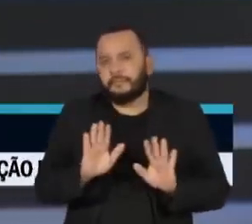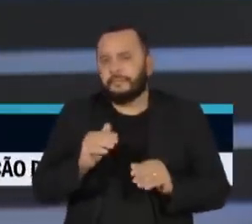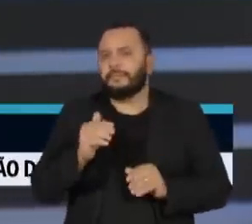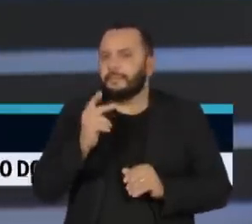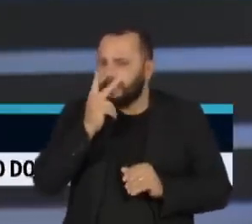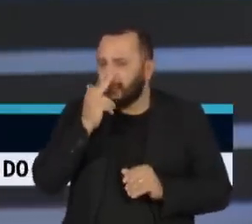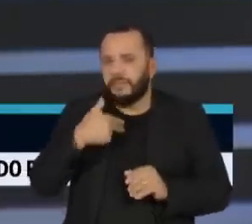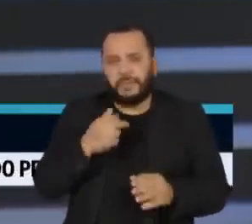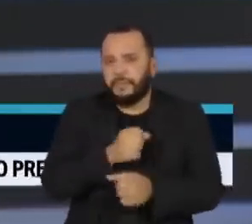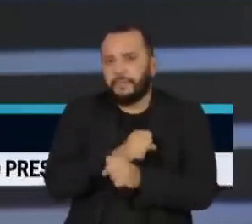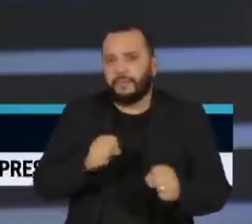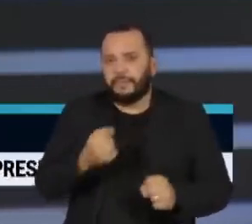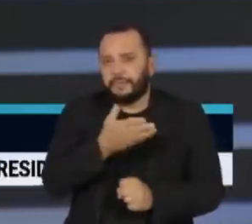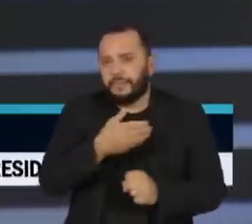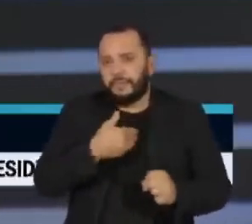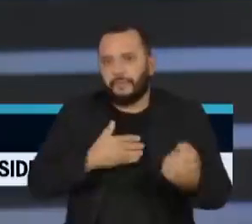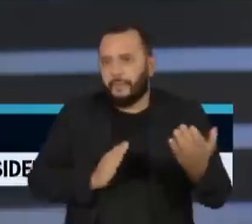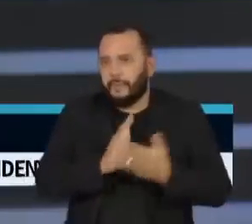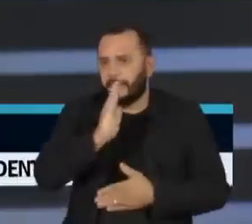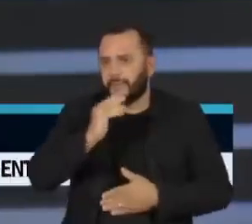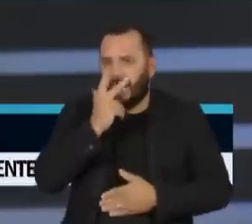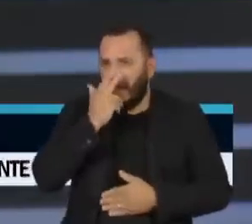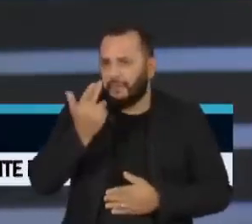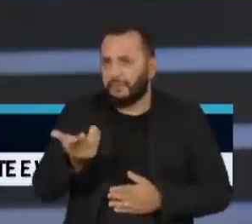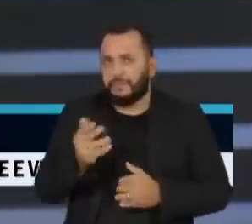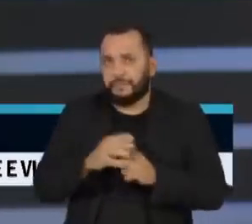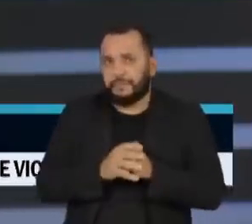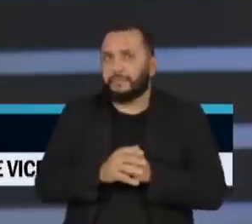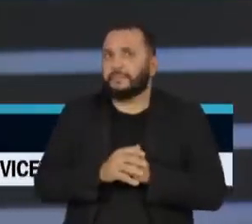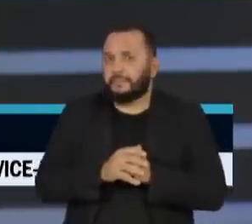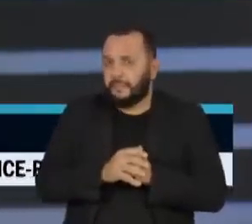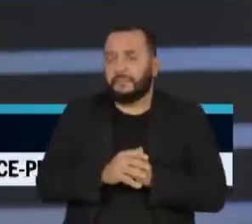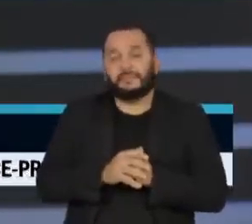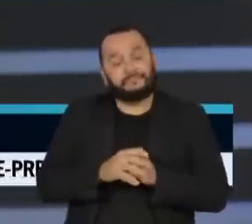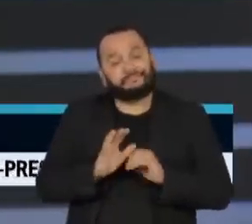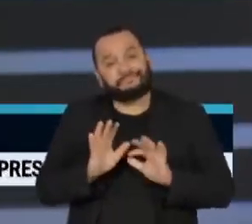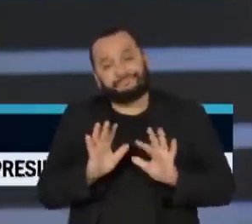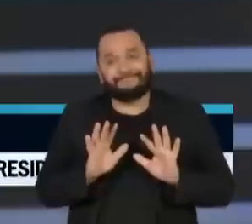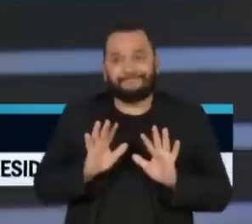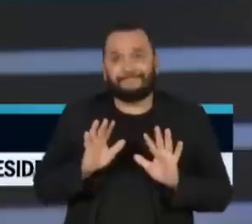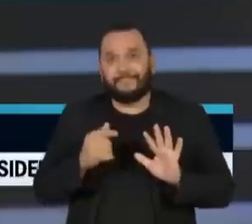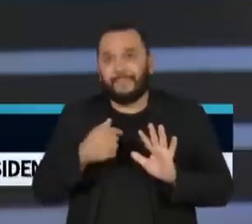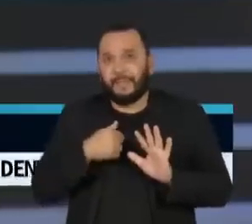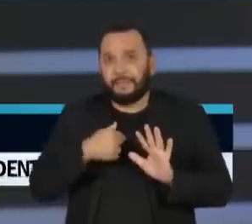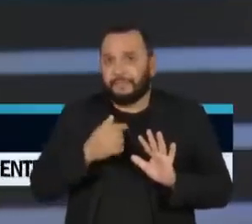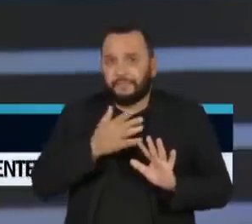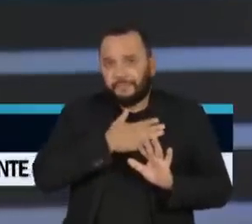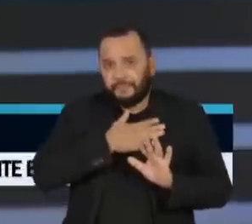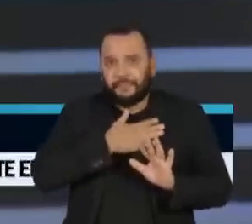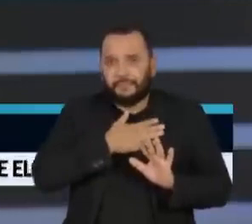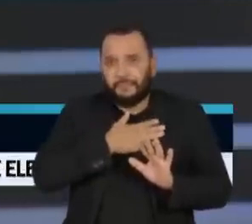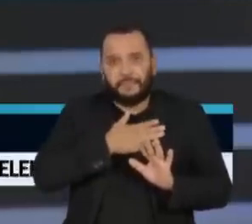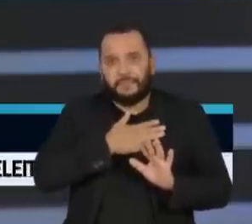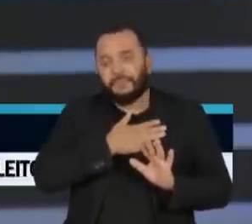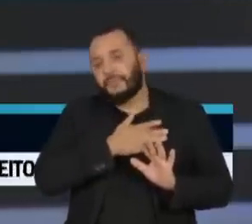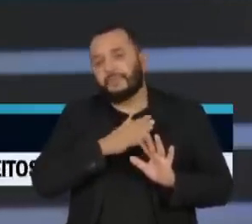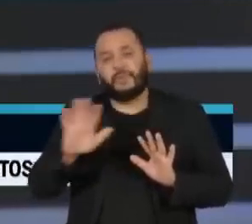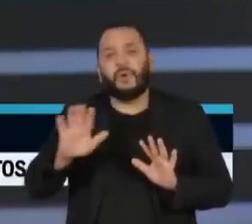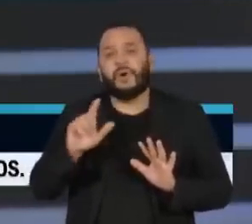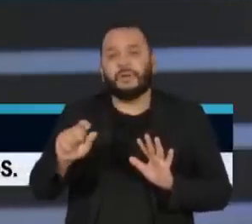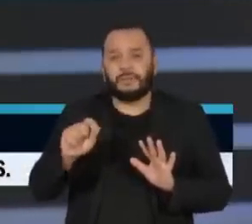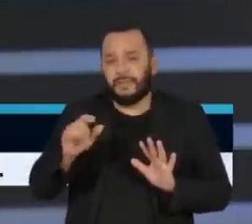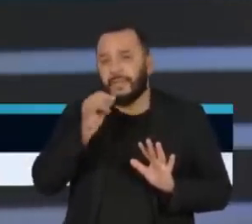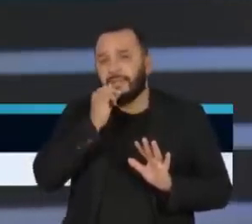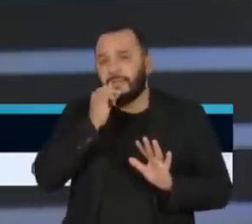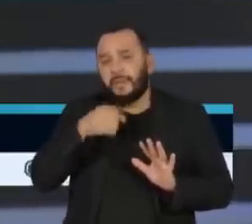uma impossibilidade interna. Eu, nesse momento, fico um pouco, eu não gosto de trabalhar no campo do anedótico, né,